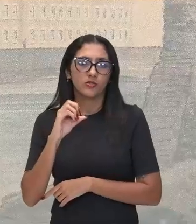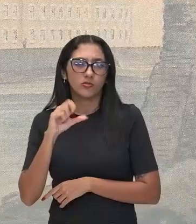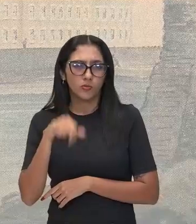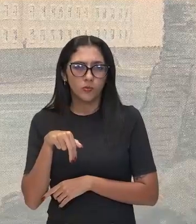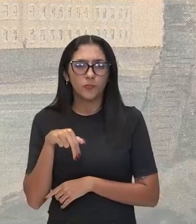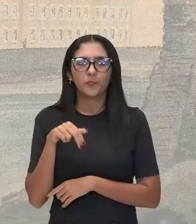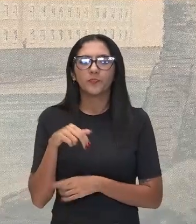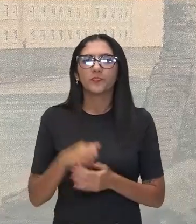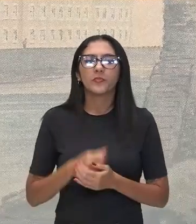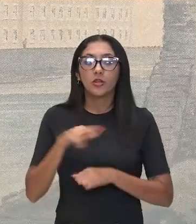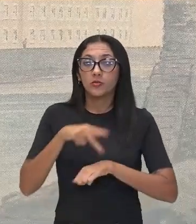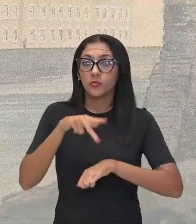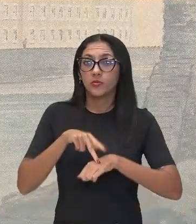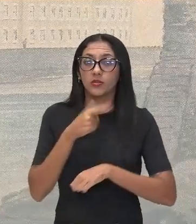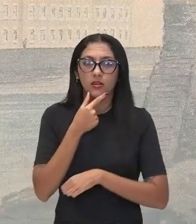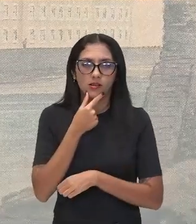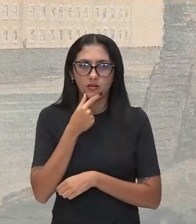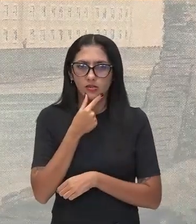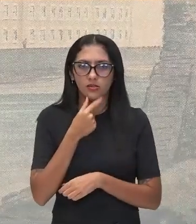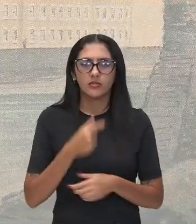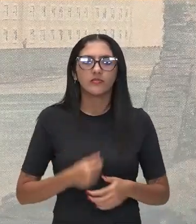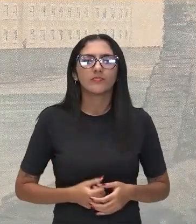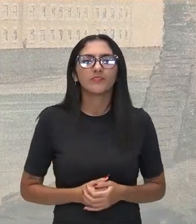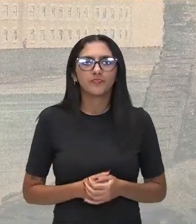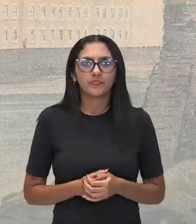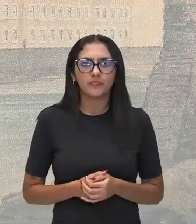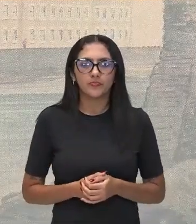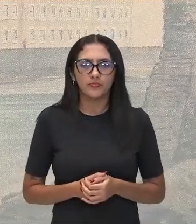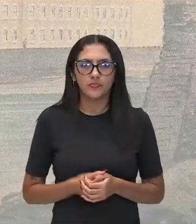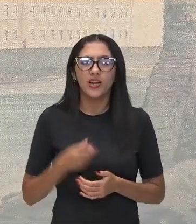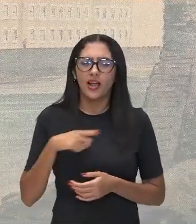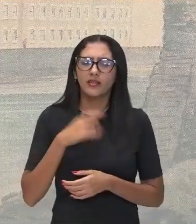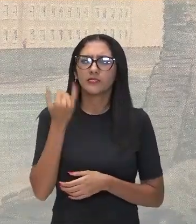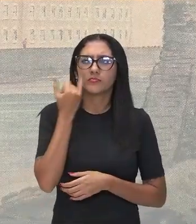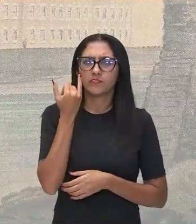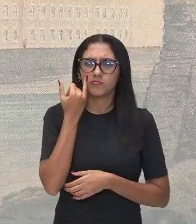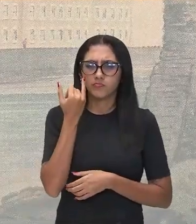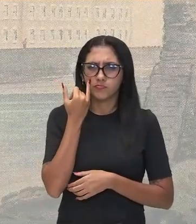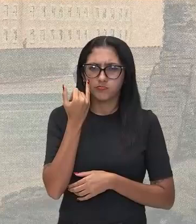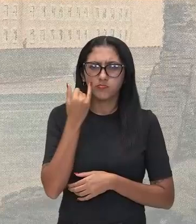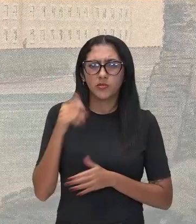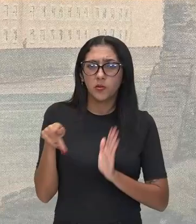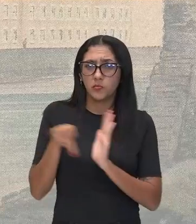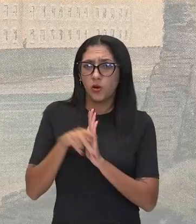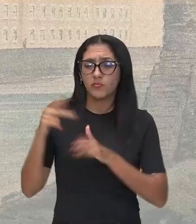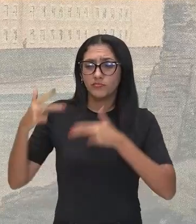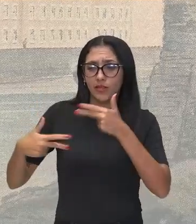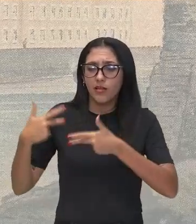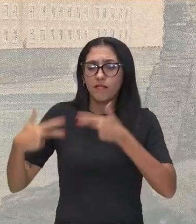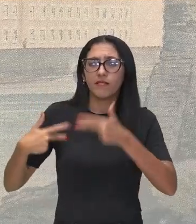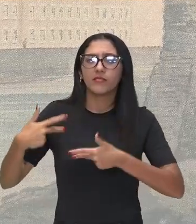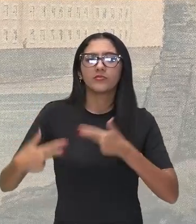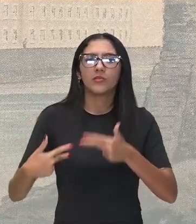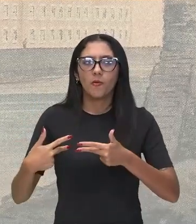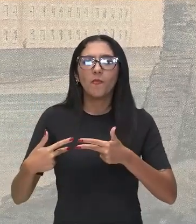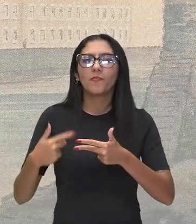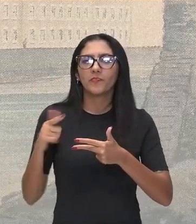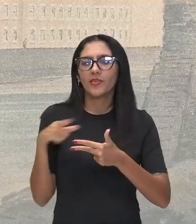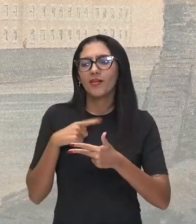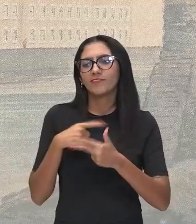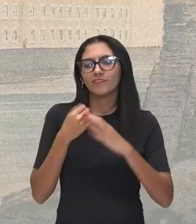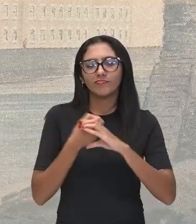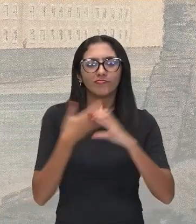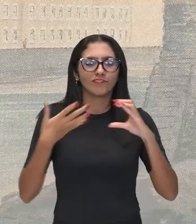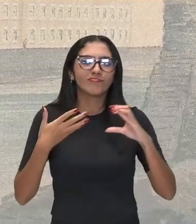de Manchester, Inglaterra. É frequentemente citado como um caso emblemático de seleção natural e ilustra de